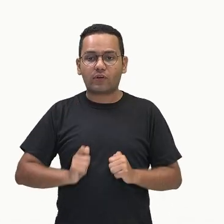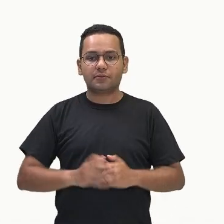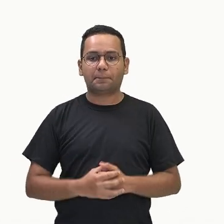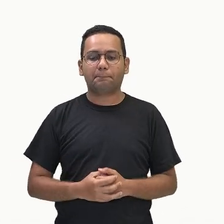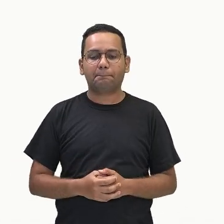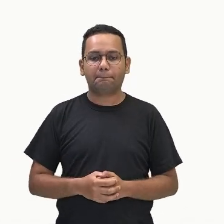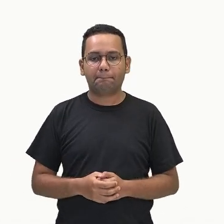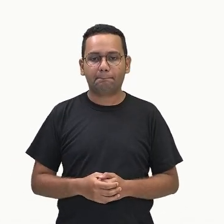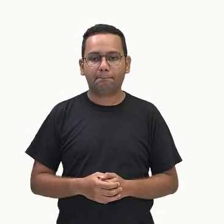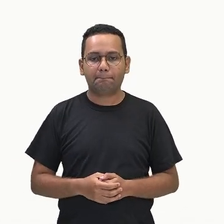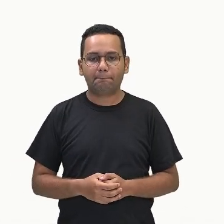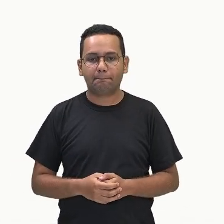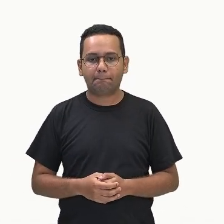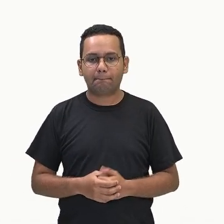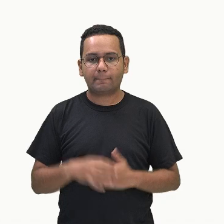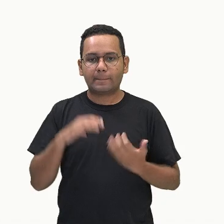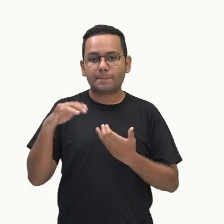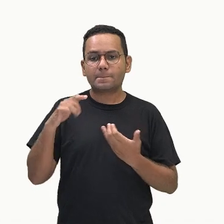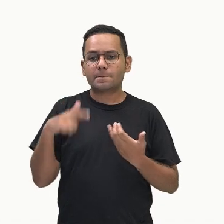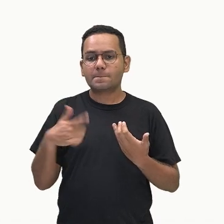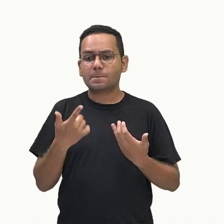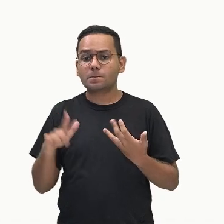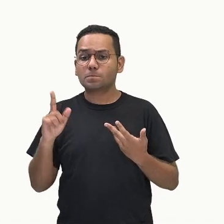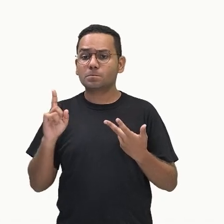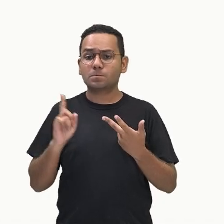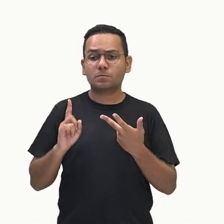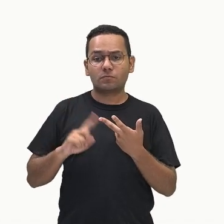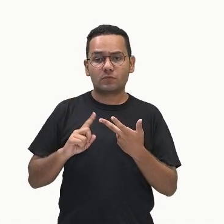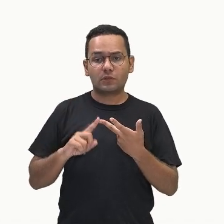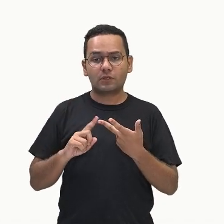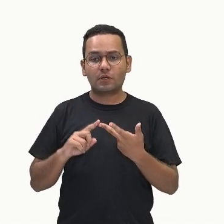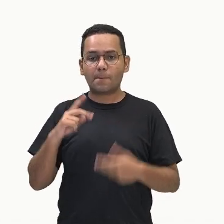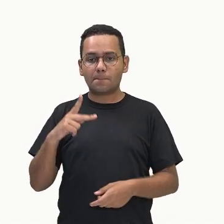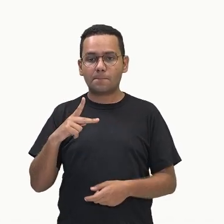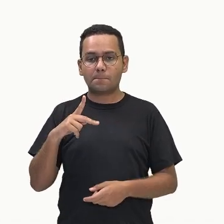E nós temos também o quê? As